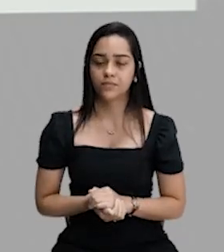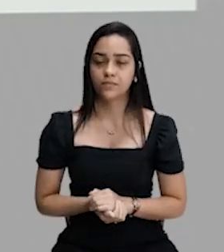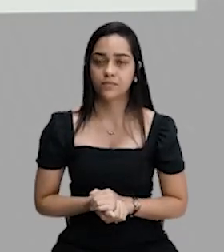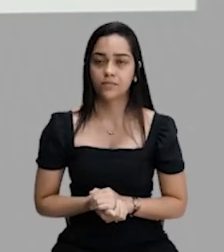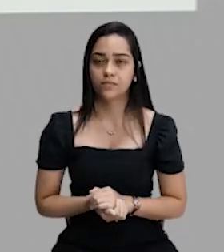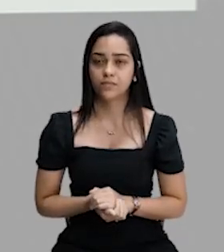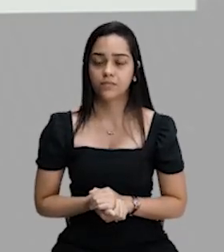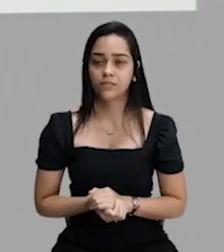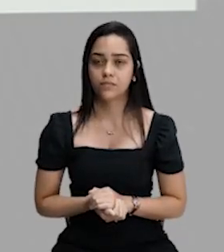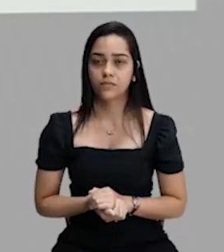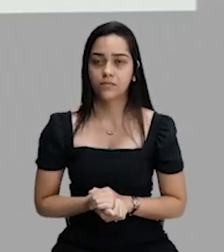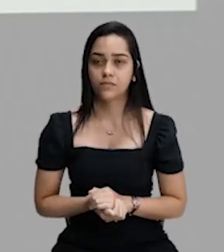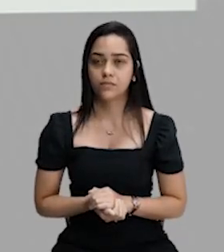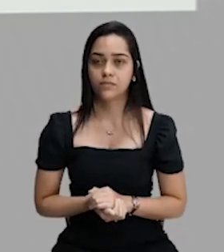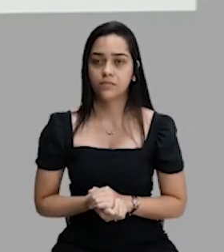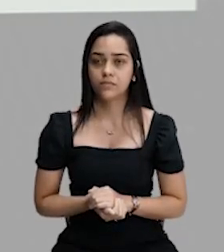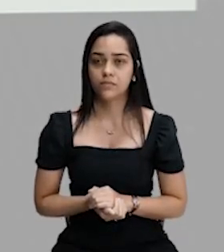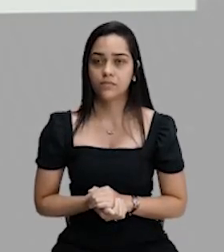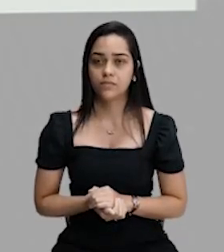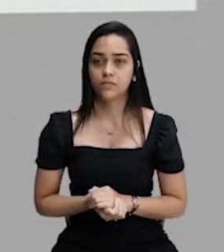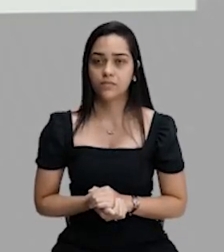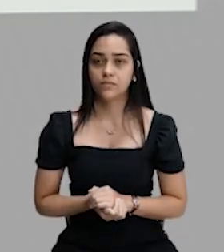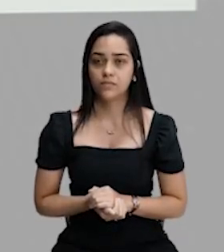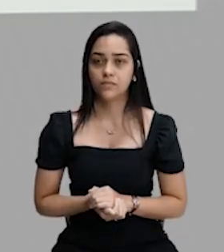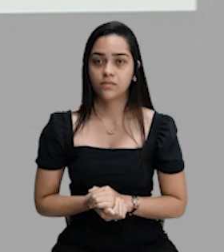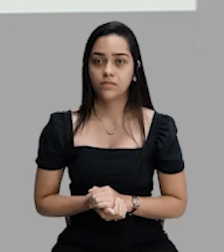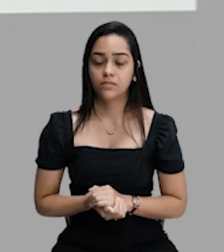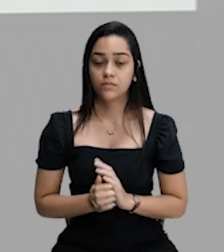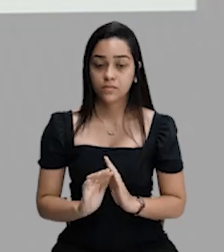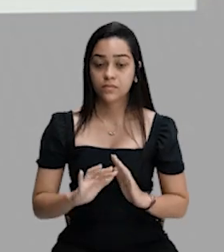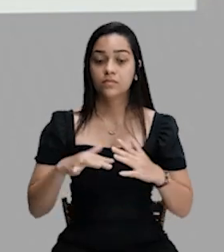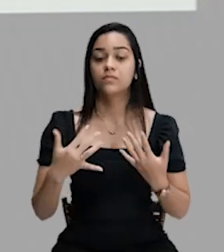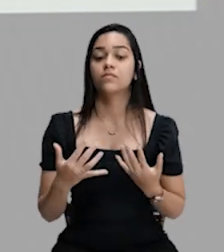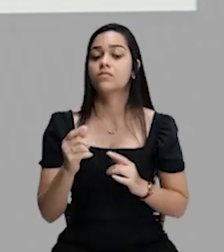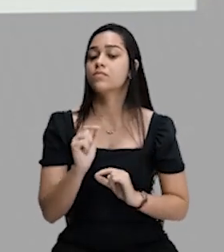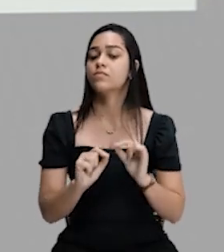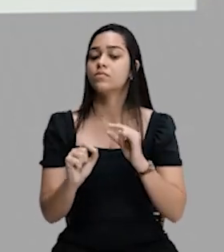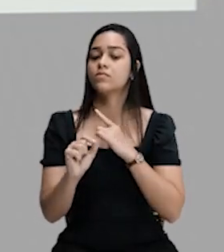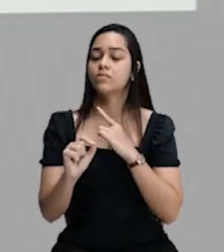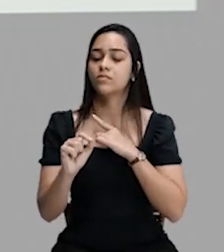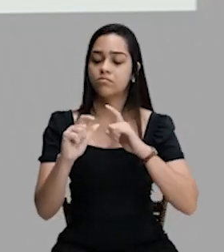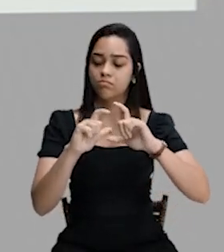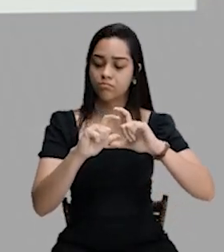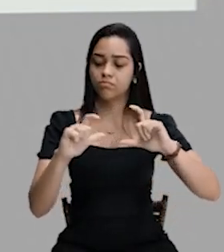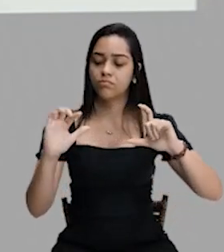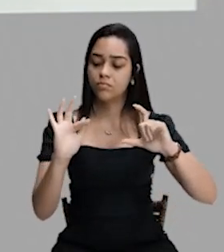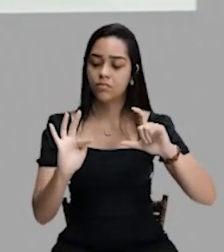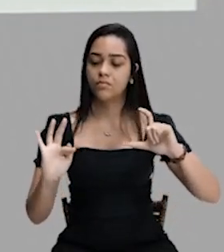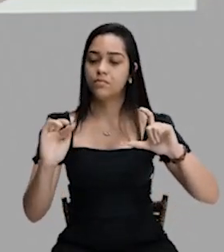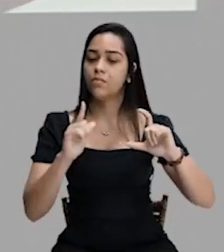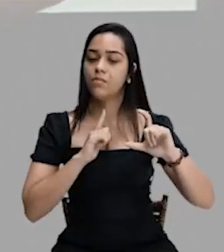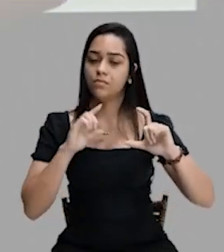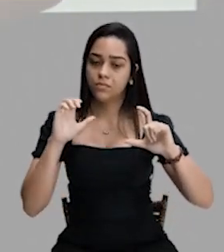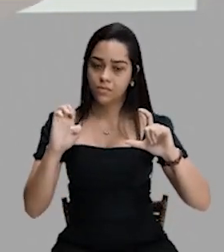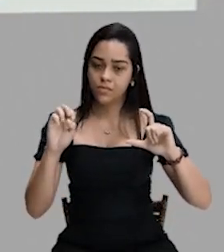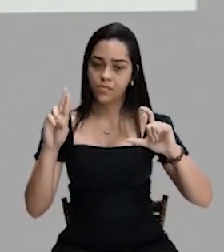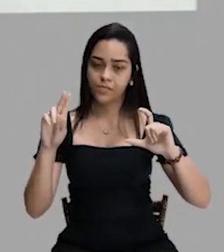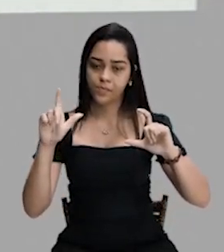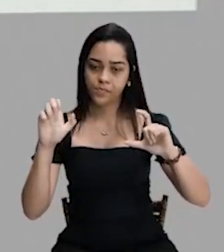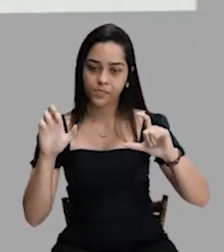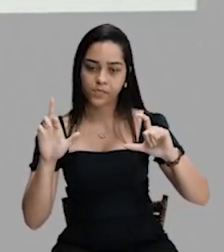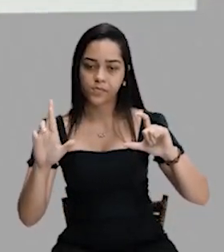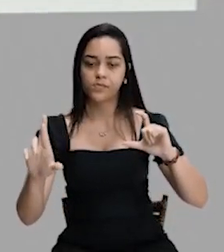quadriculares beleza turma é o seguinte existe a fórmula de eula né